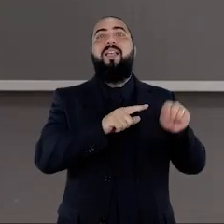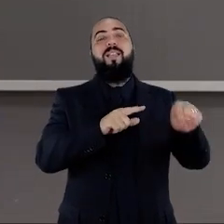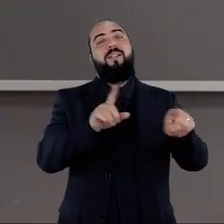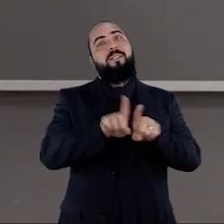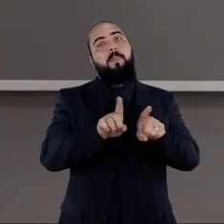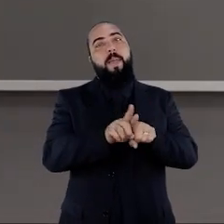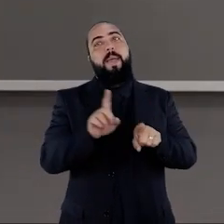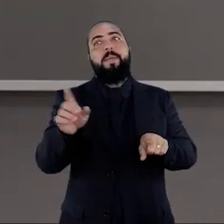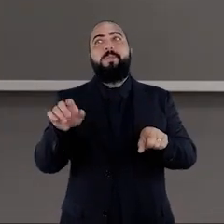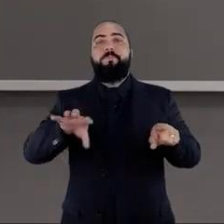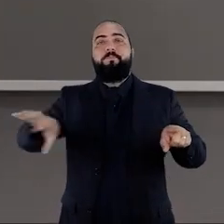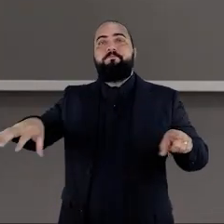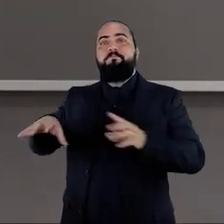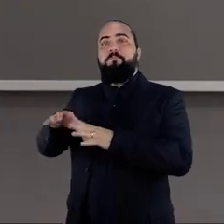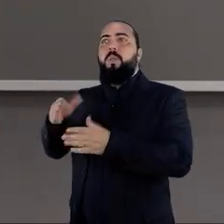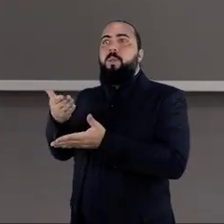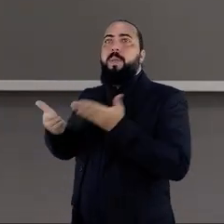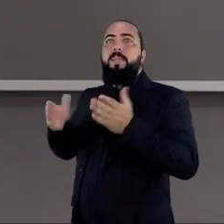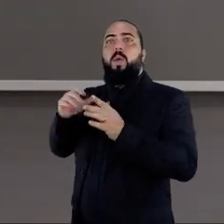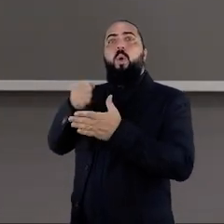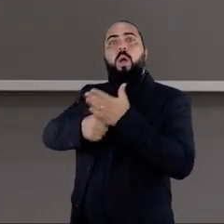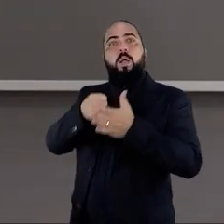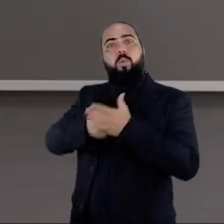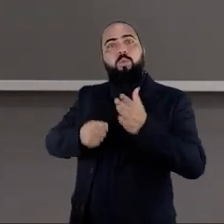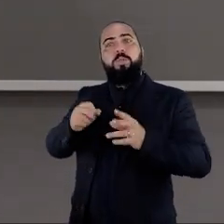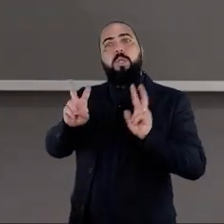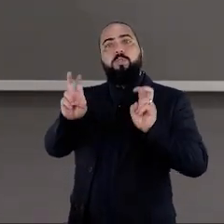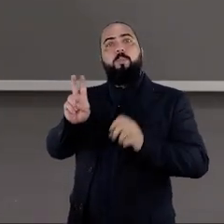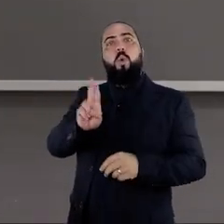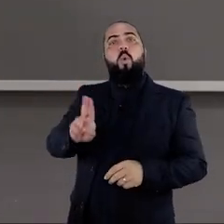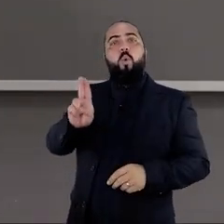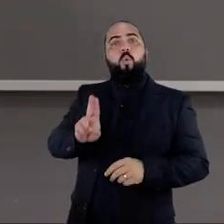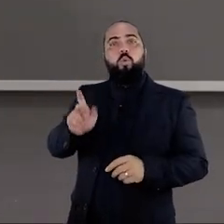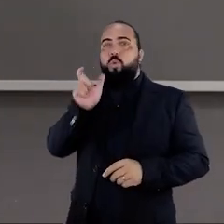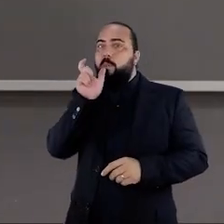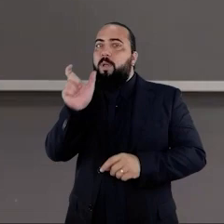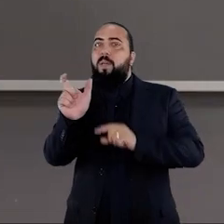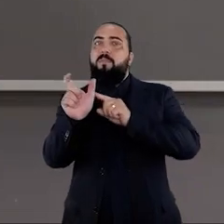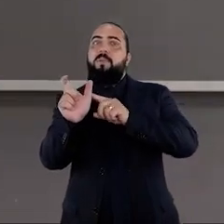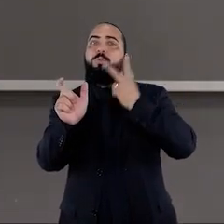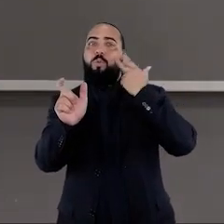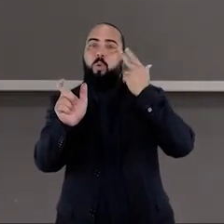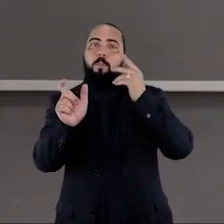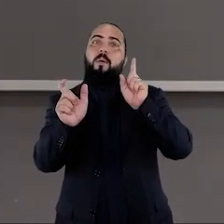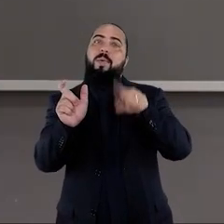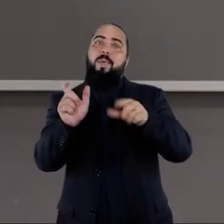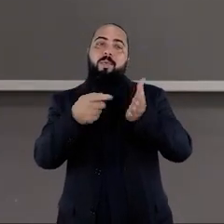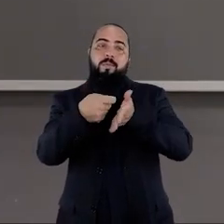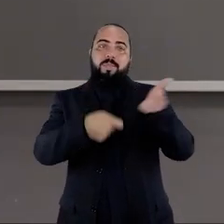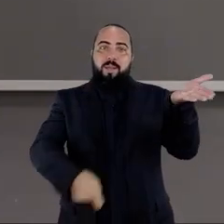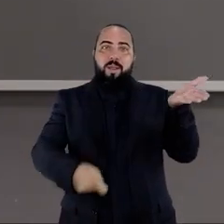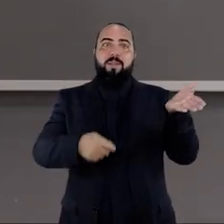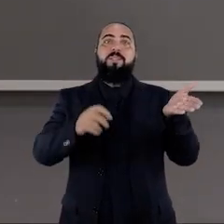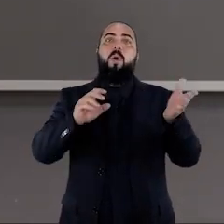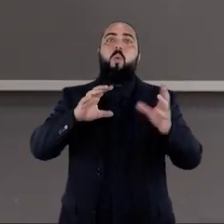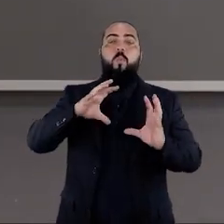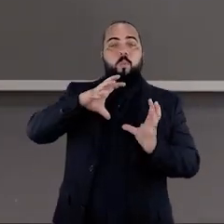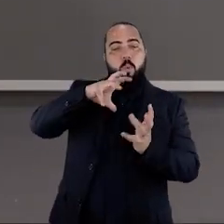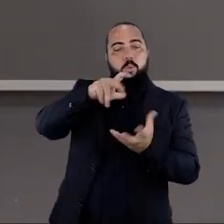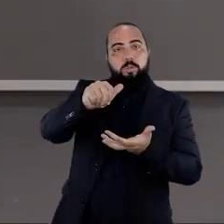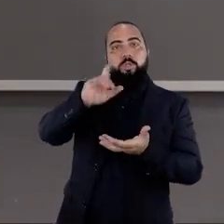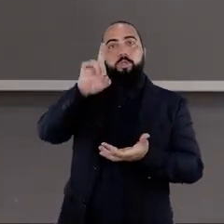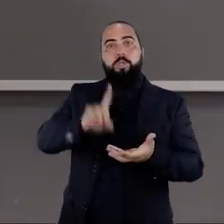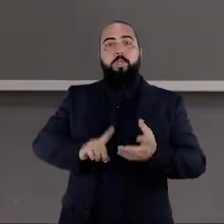Como Eleanor Roosevelt também perdeu a luta sobre o uso dos termos normativos masculinos na Declaração Universal dos